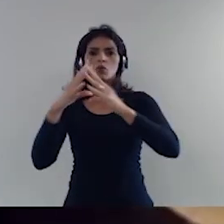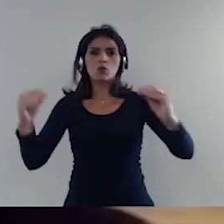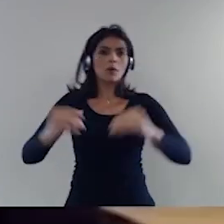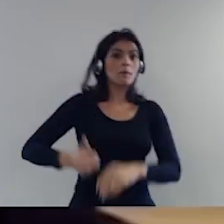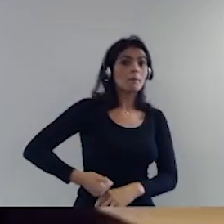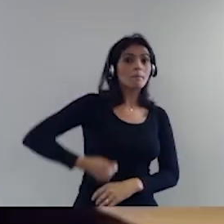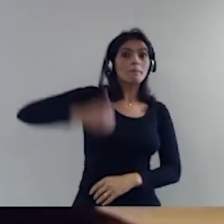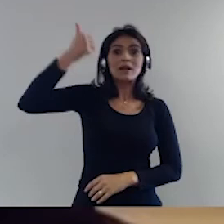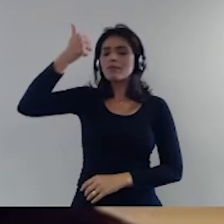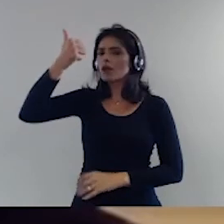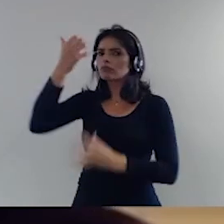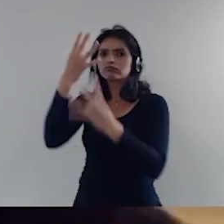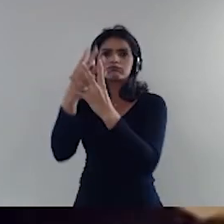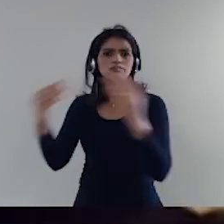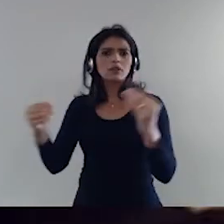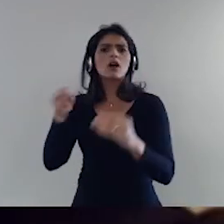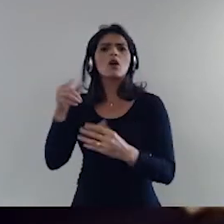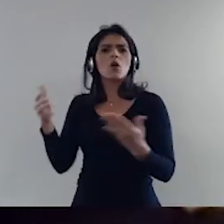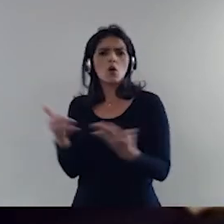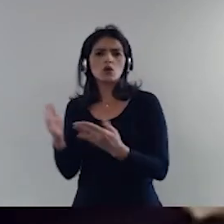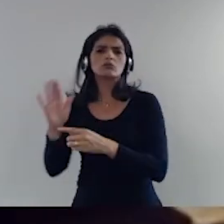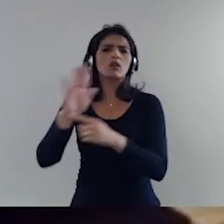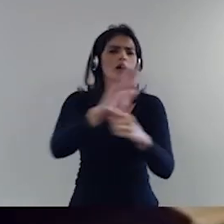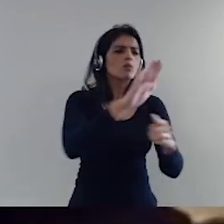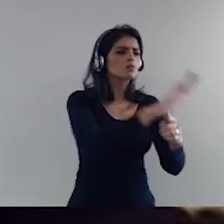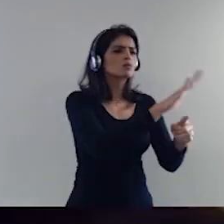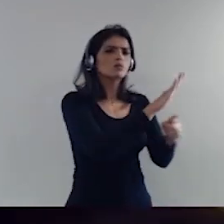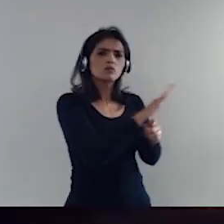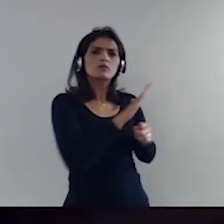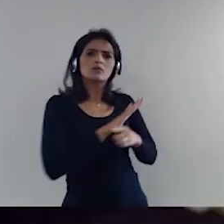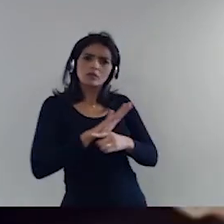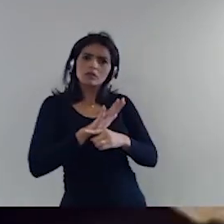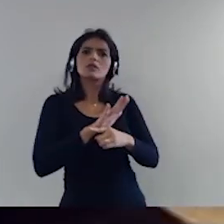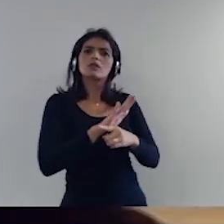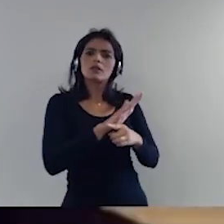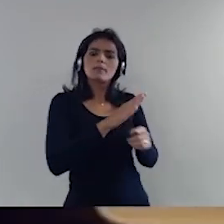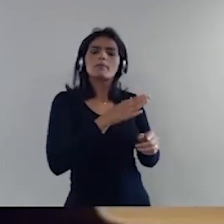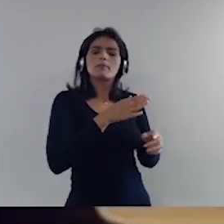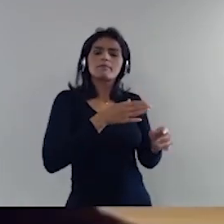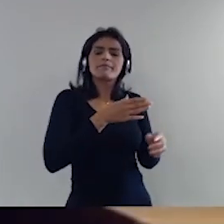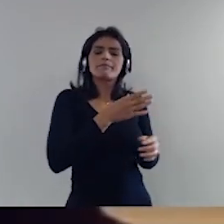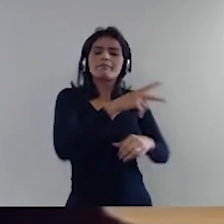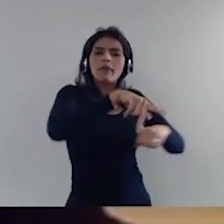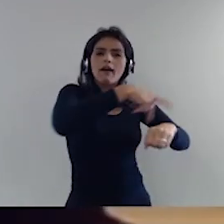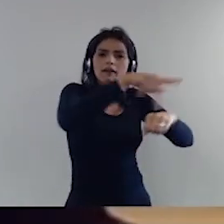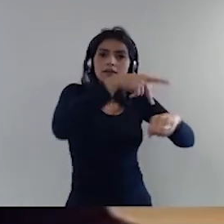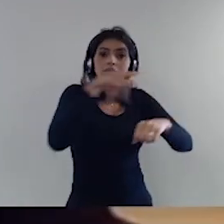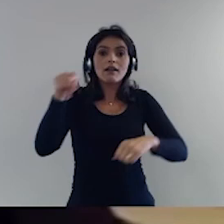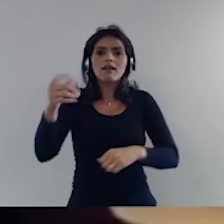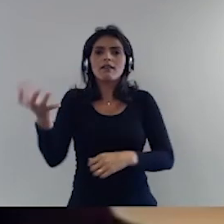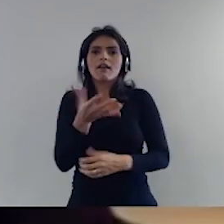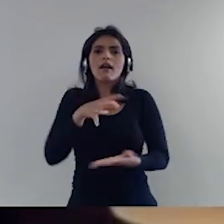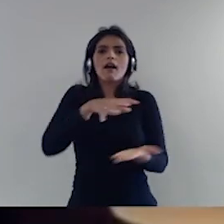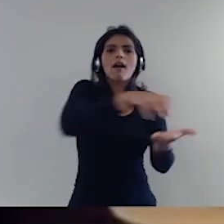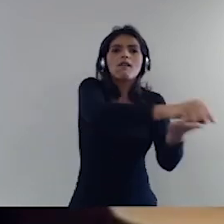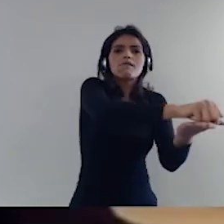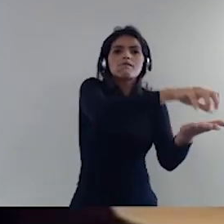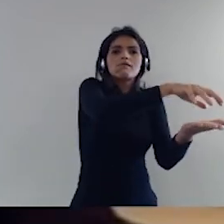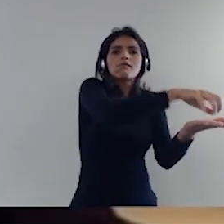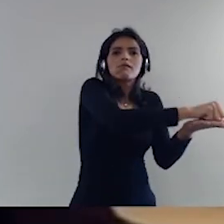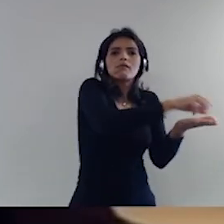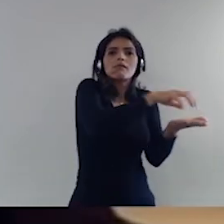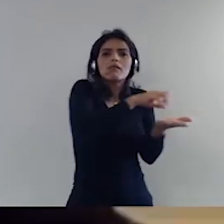presta auxílio a diferentes países, procurando ocupar um espaço maior nesse xadrez político